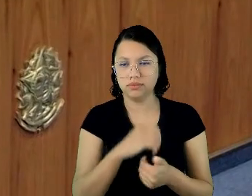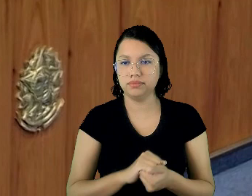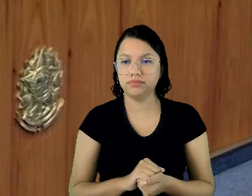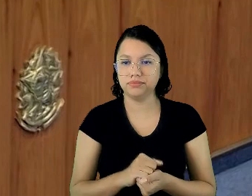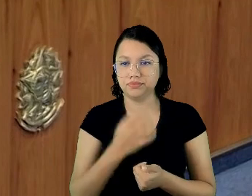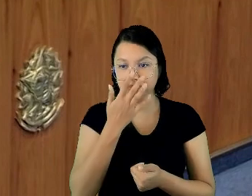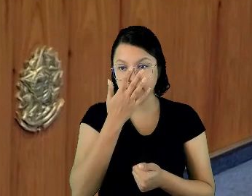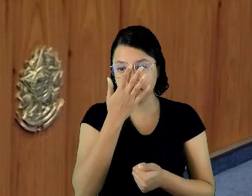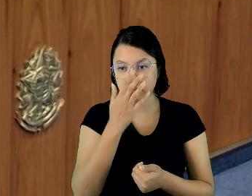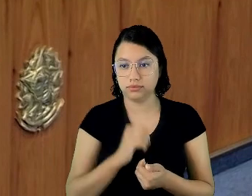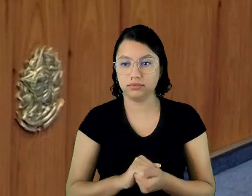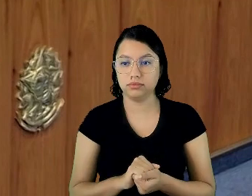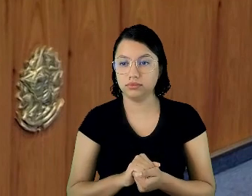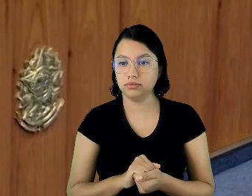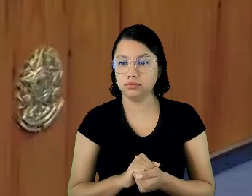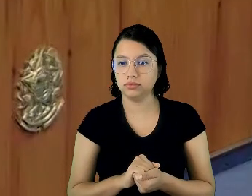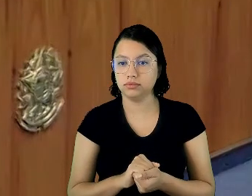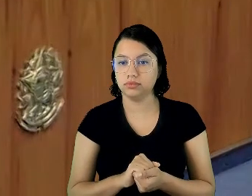Claire